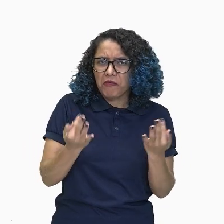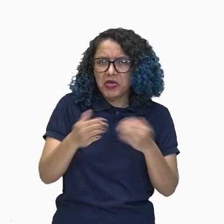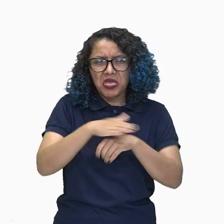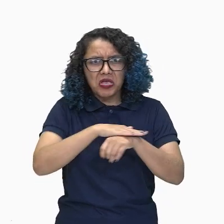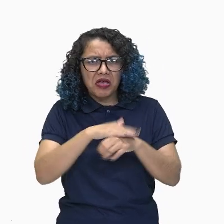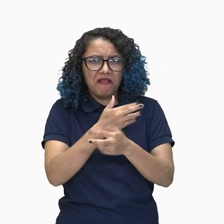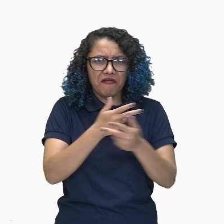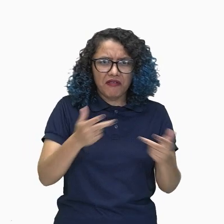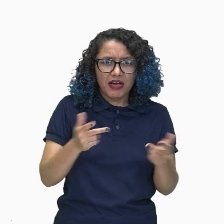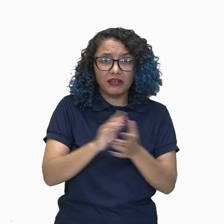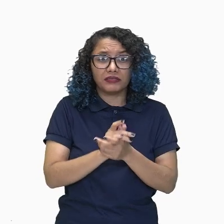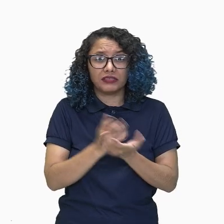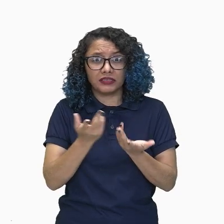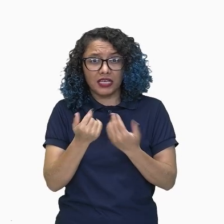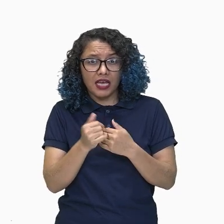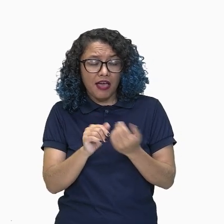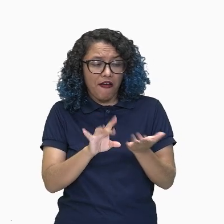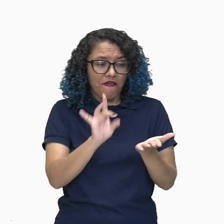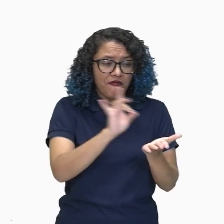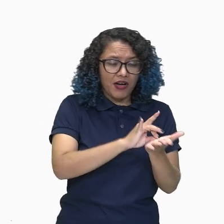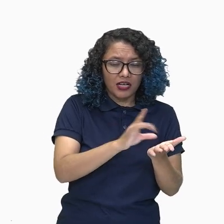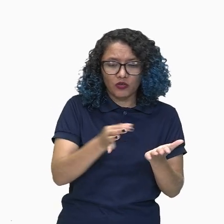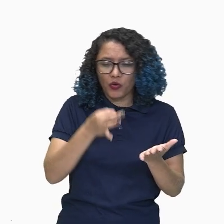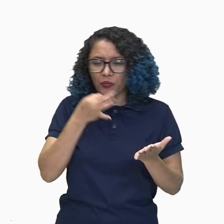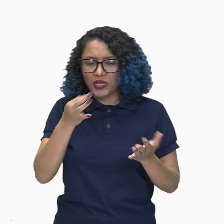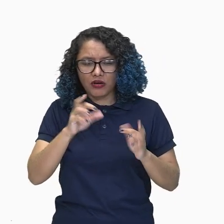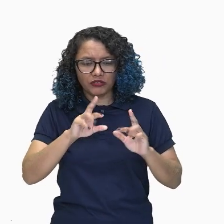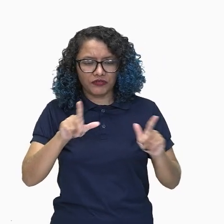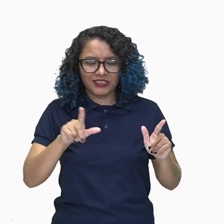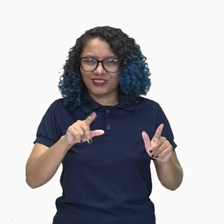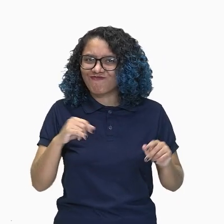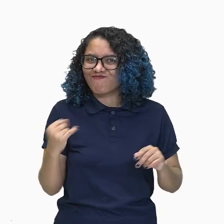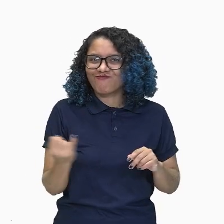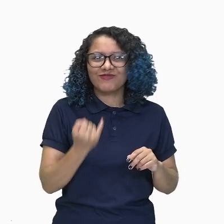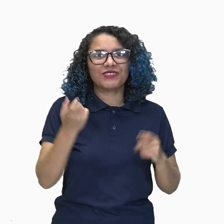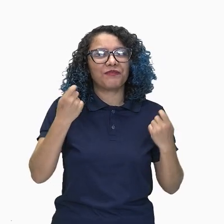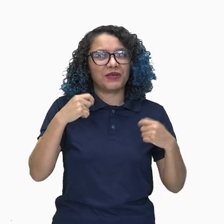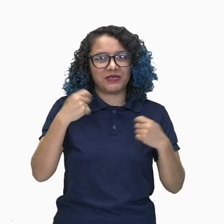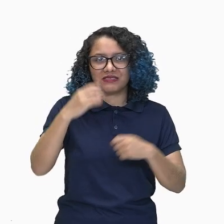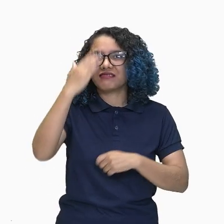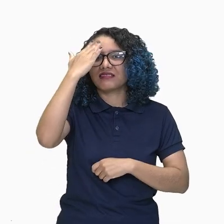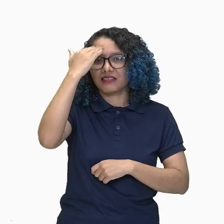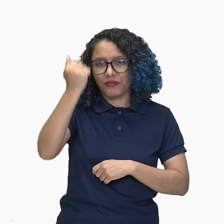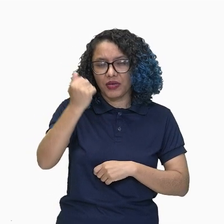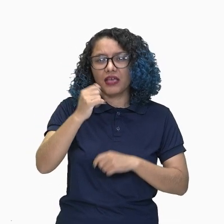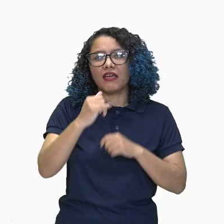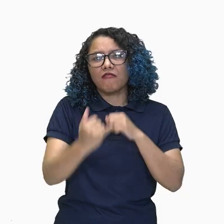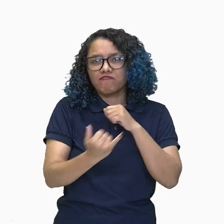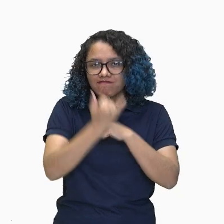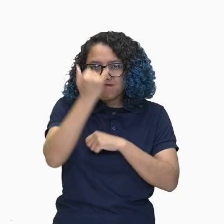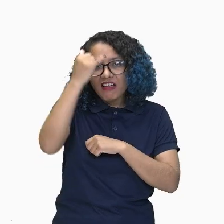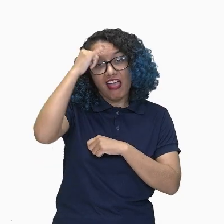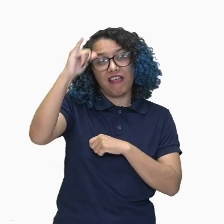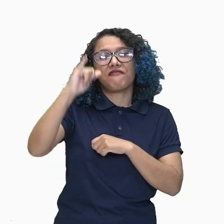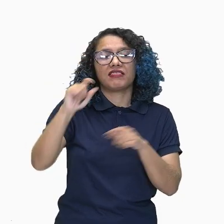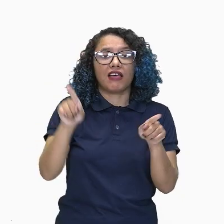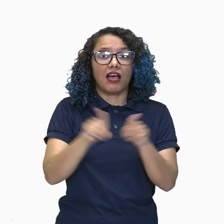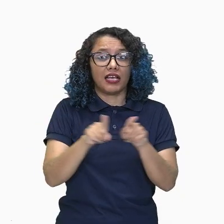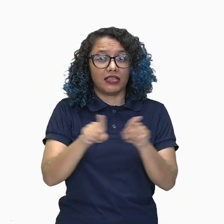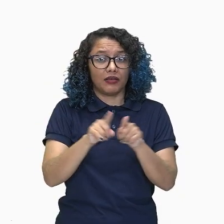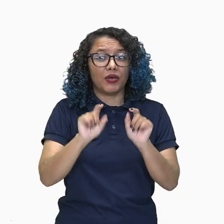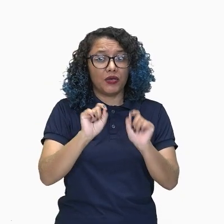o que é fato e o que é opinião é fundamental para a gente não ser enganado e para formar a